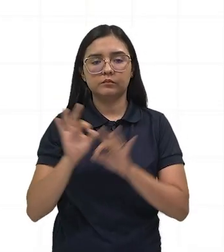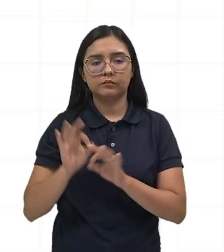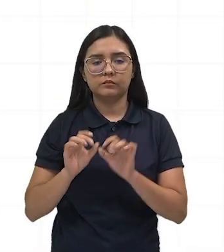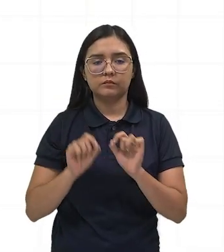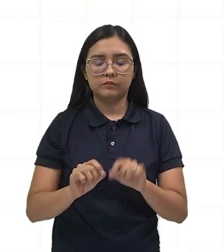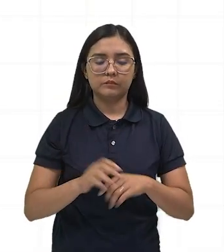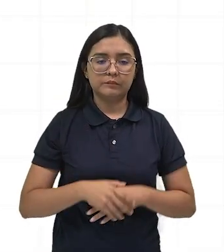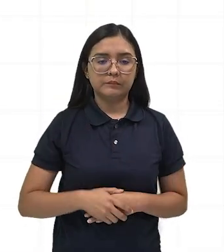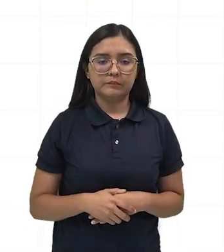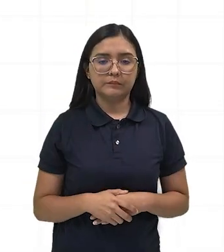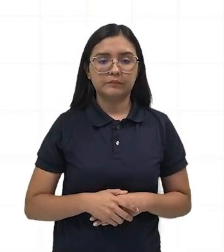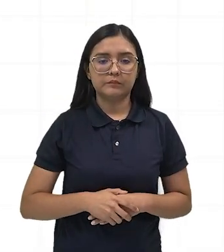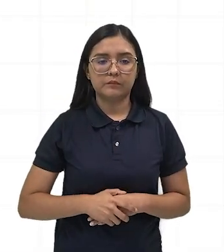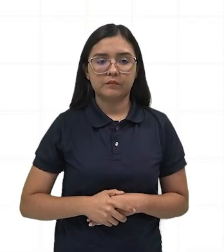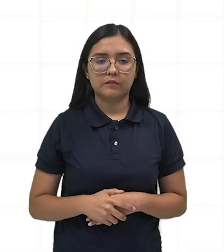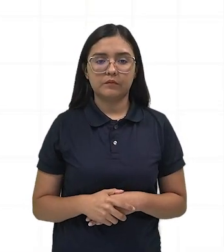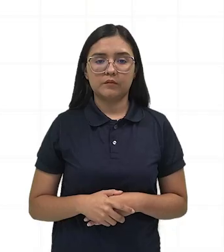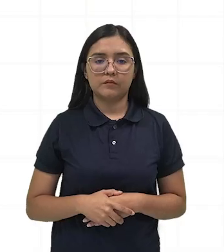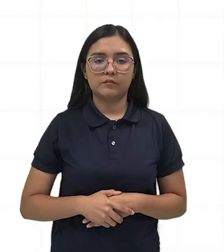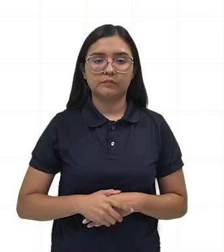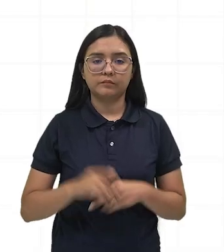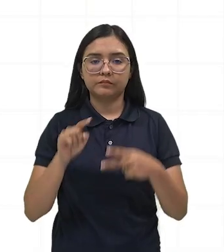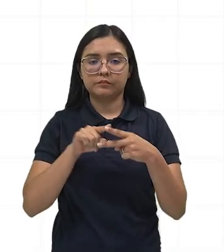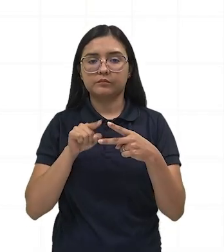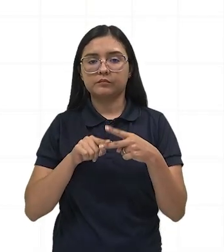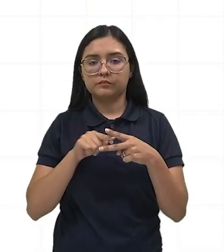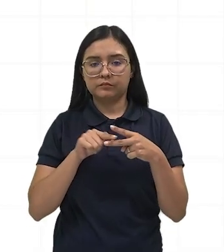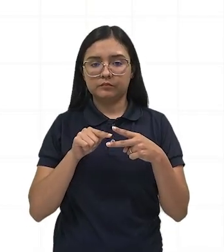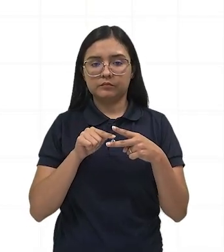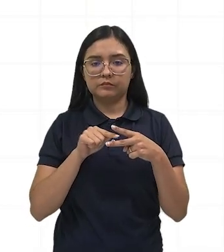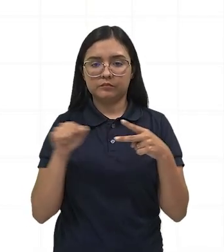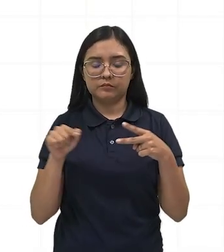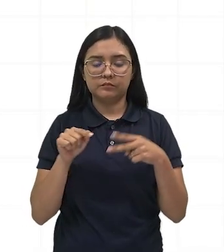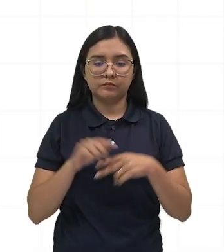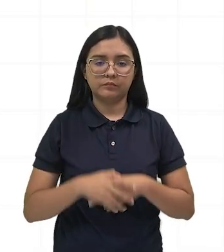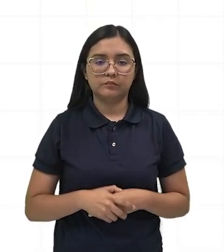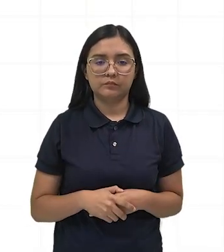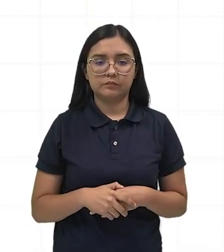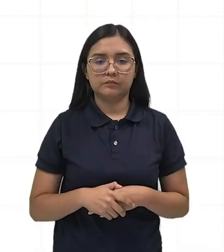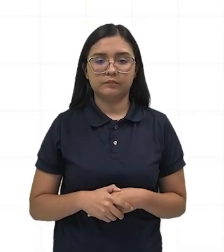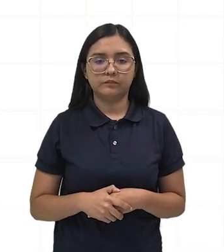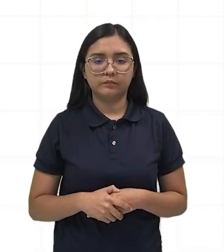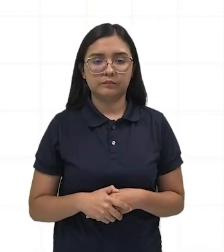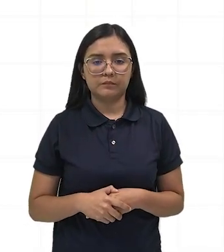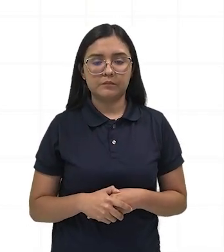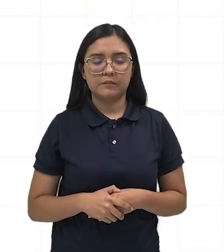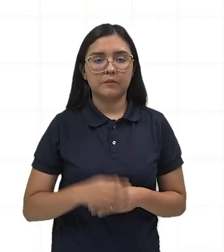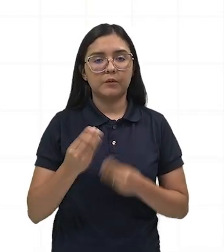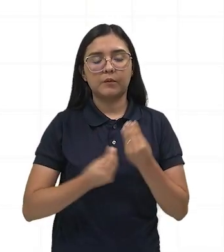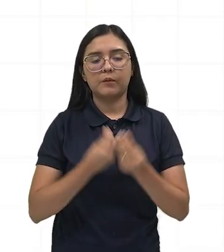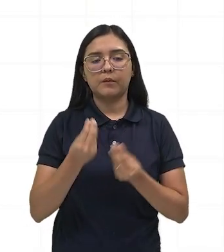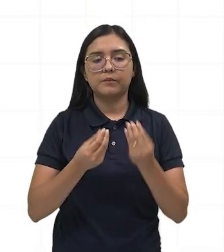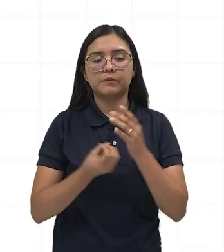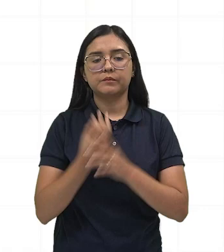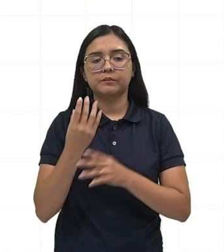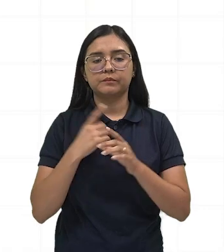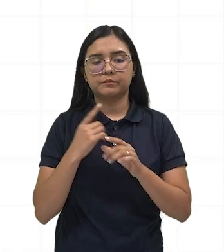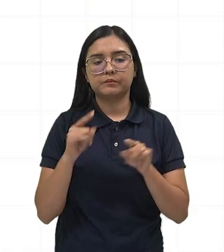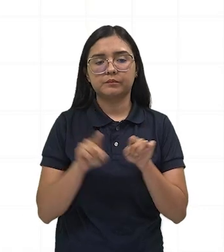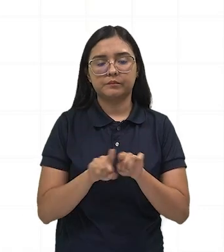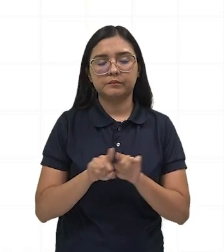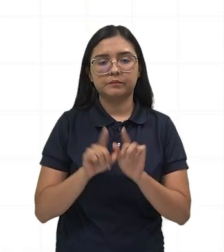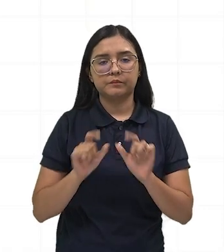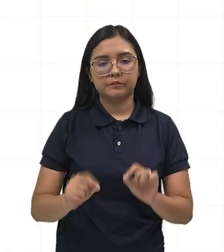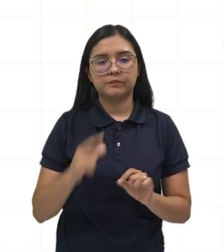né? Vamos aí a construção da bissetriz de um ângulo. Então, vamos aprender aí como é que a gente, né,